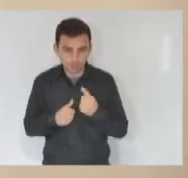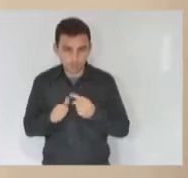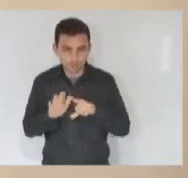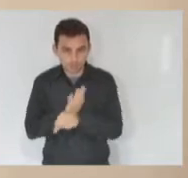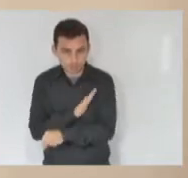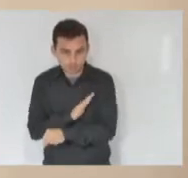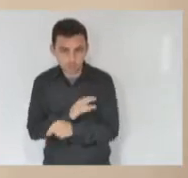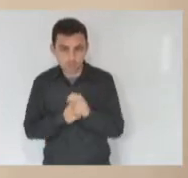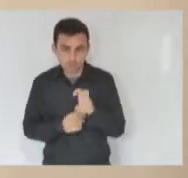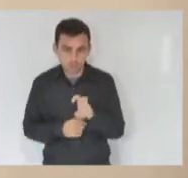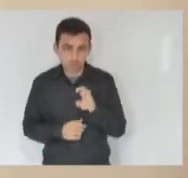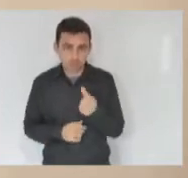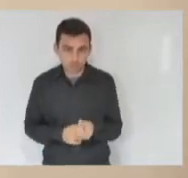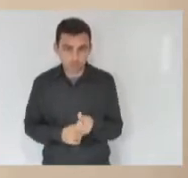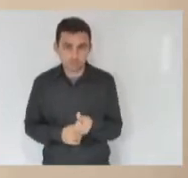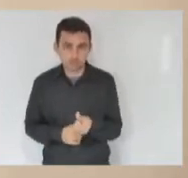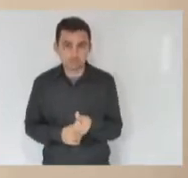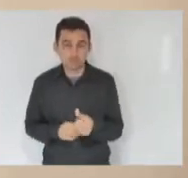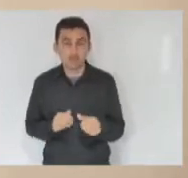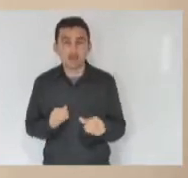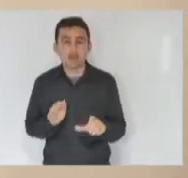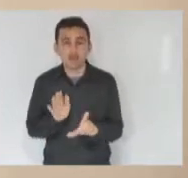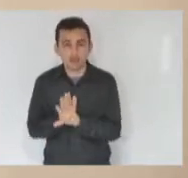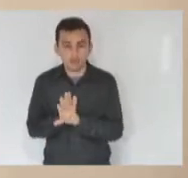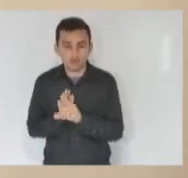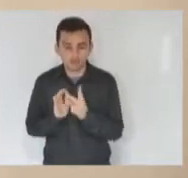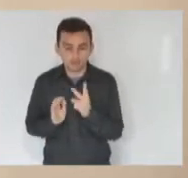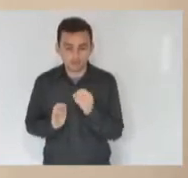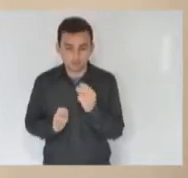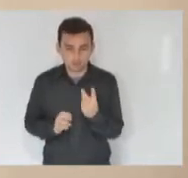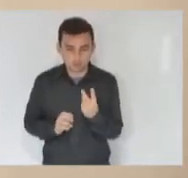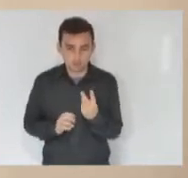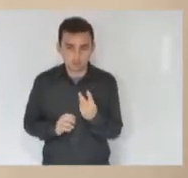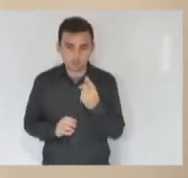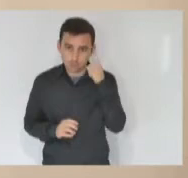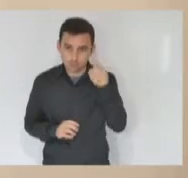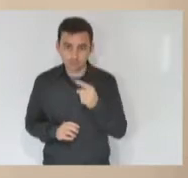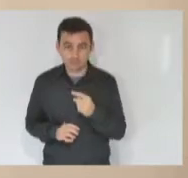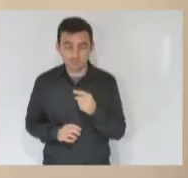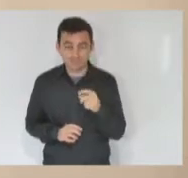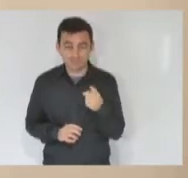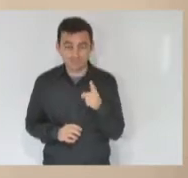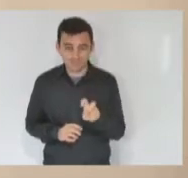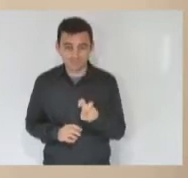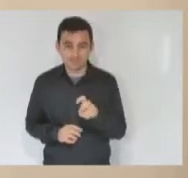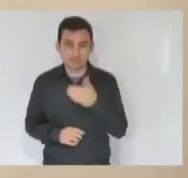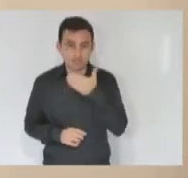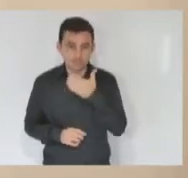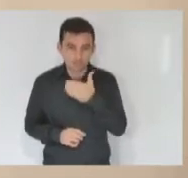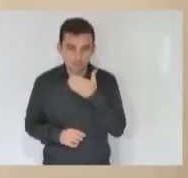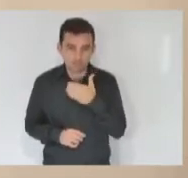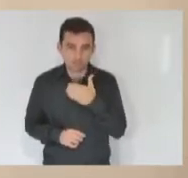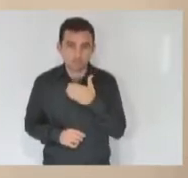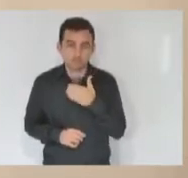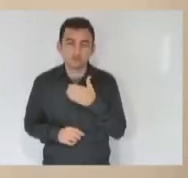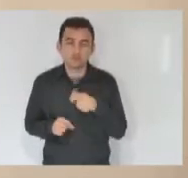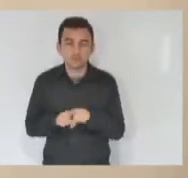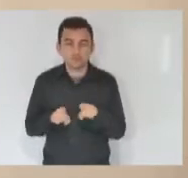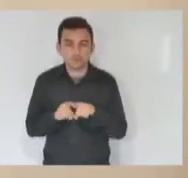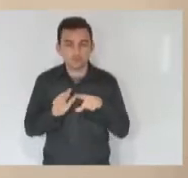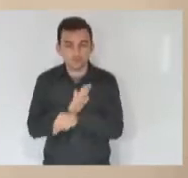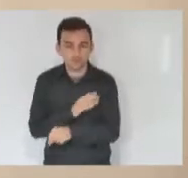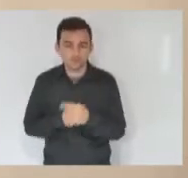da Lei Complementar 202 de 15 de dezembro de 2000 e artigos 40, inciso 11º